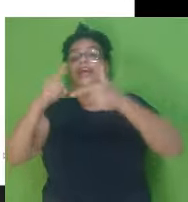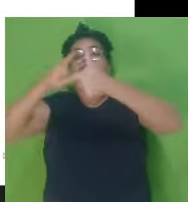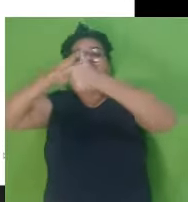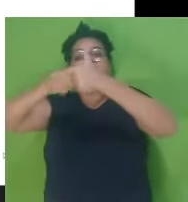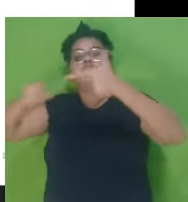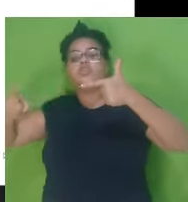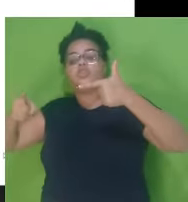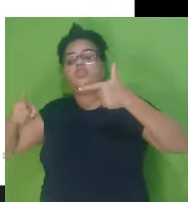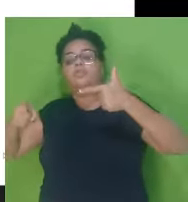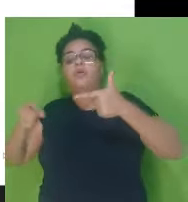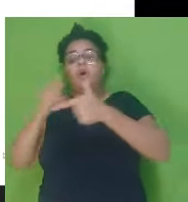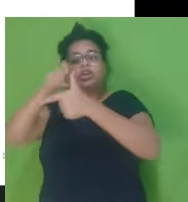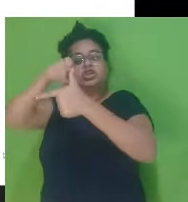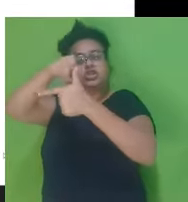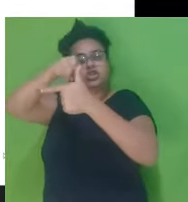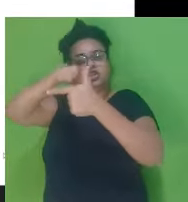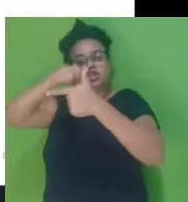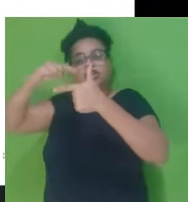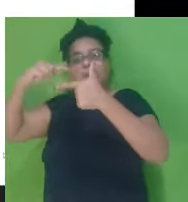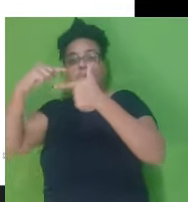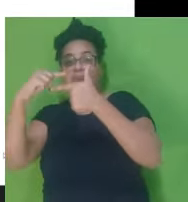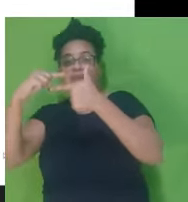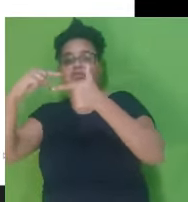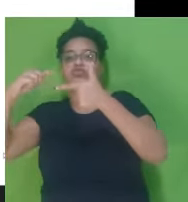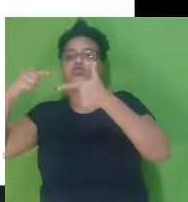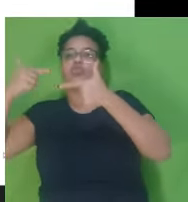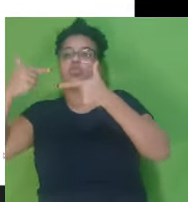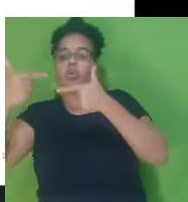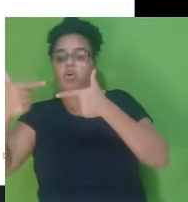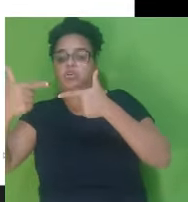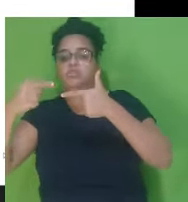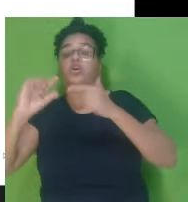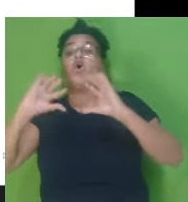menos 2, o resto dessa divisão vai ser 0.